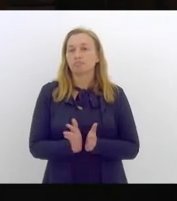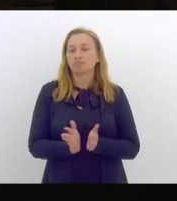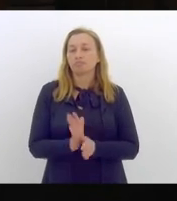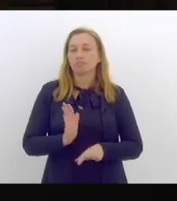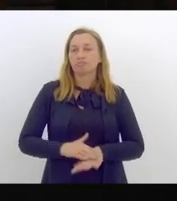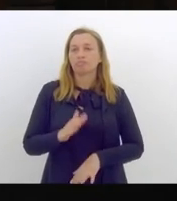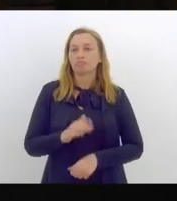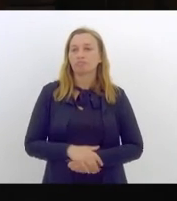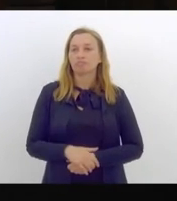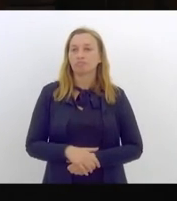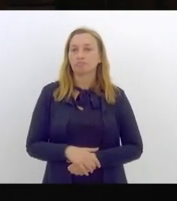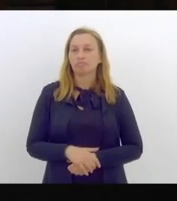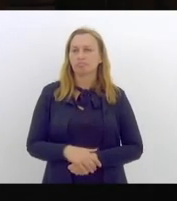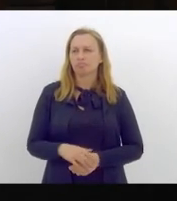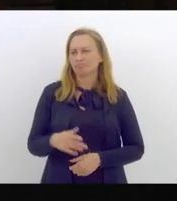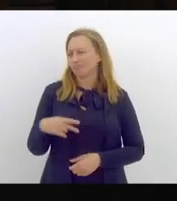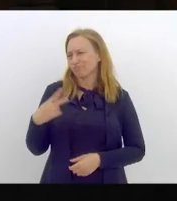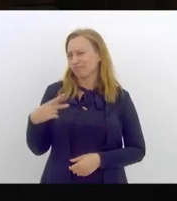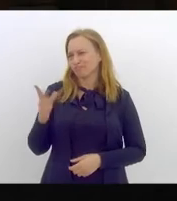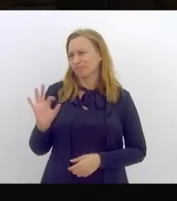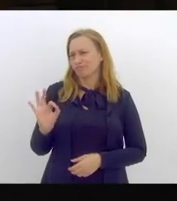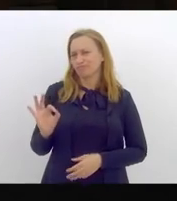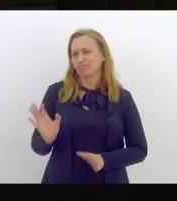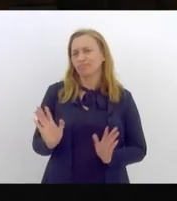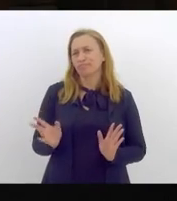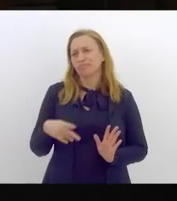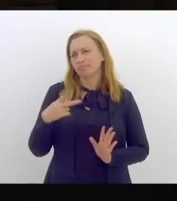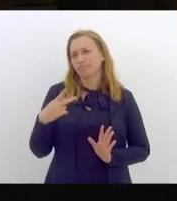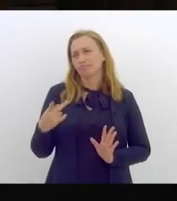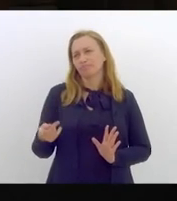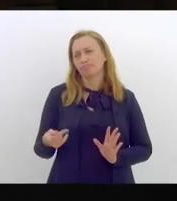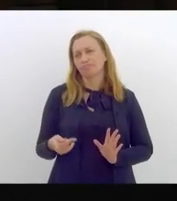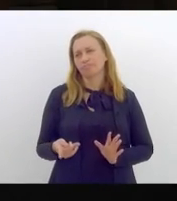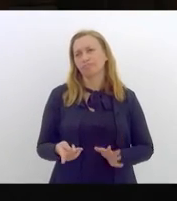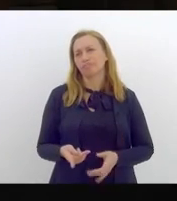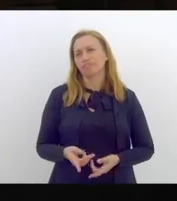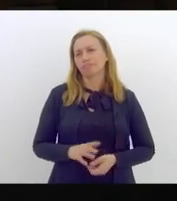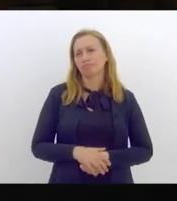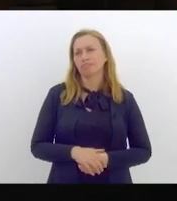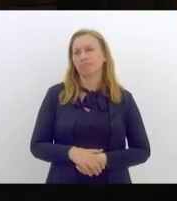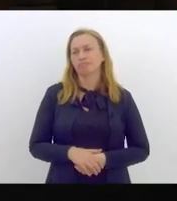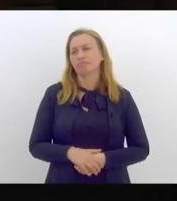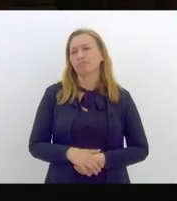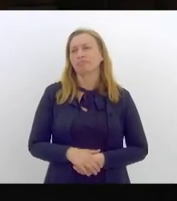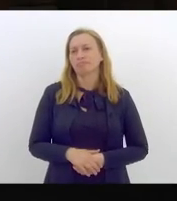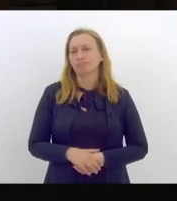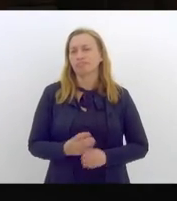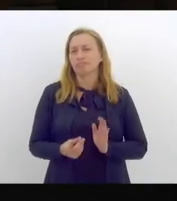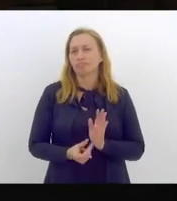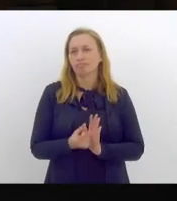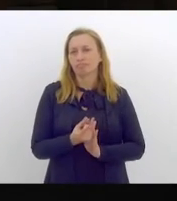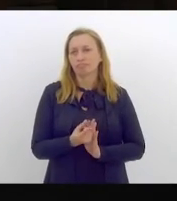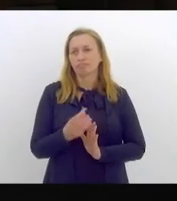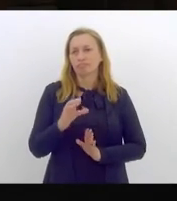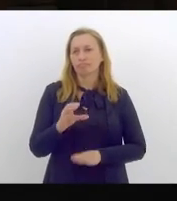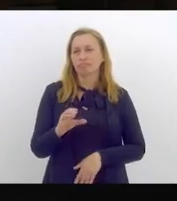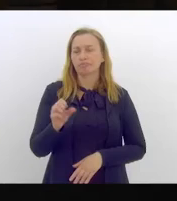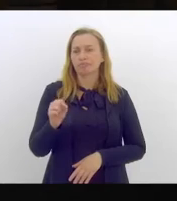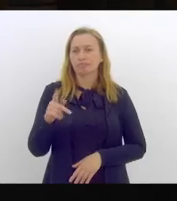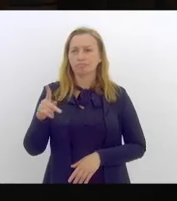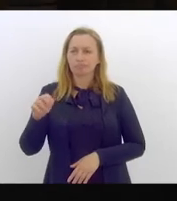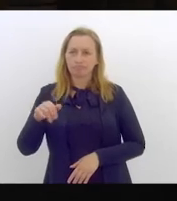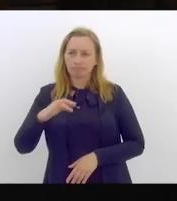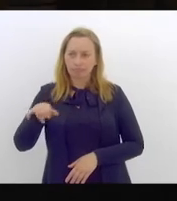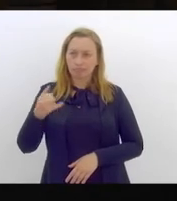vulnerabilizada. Não vou nem citar aqui, vou passar muito brevemente pelo escândalo que é o aumento do orçamento do CEPERJ